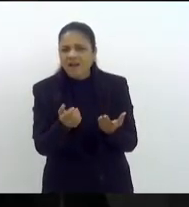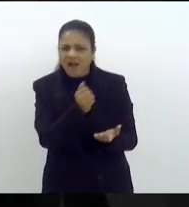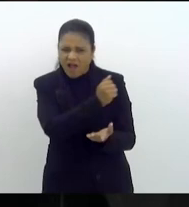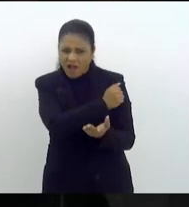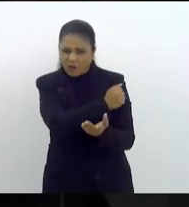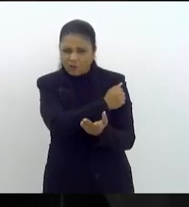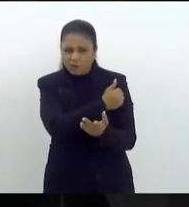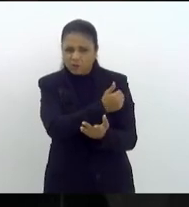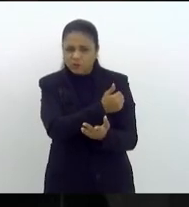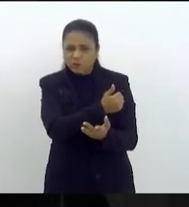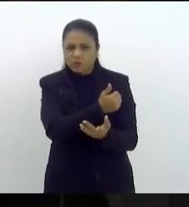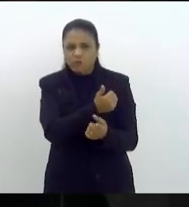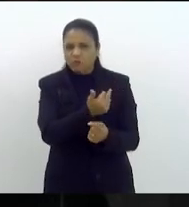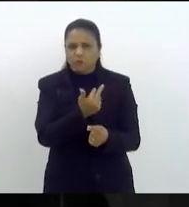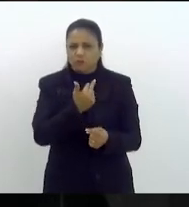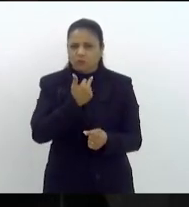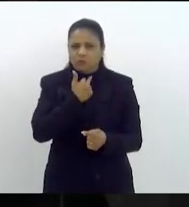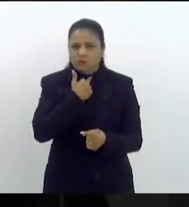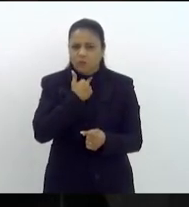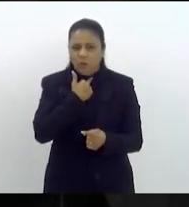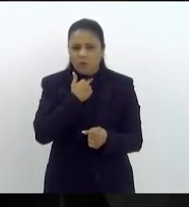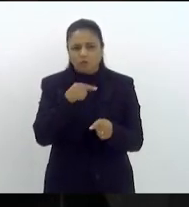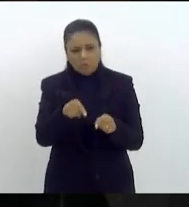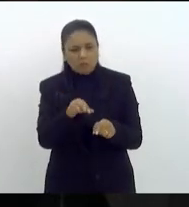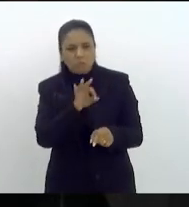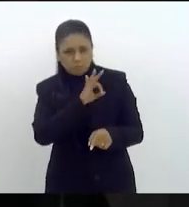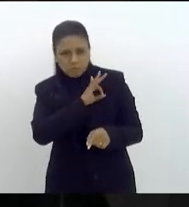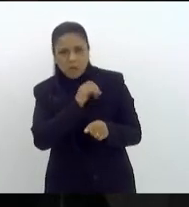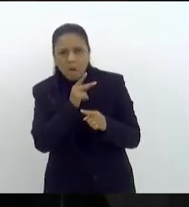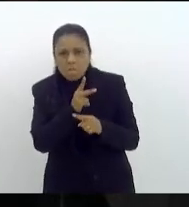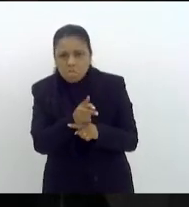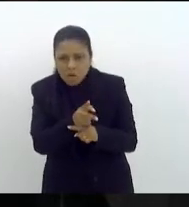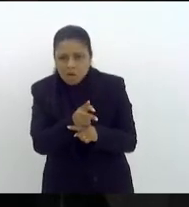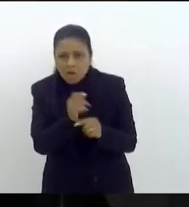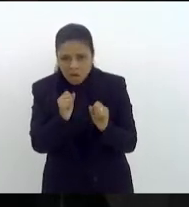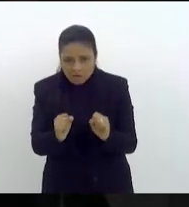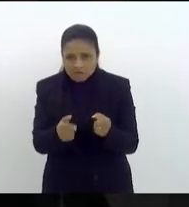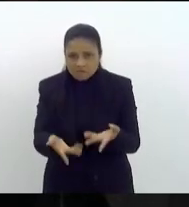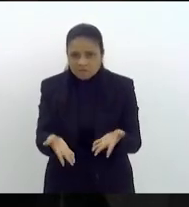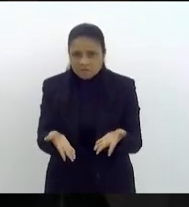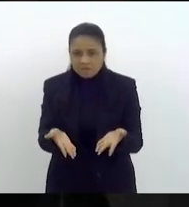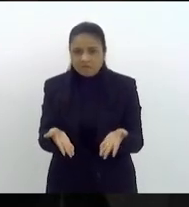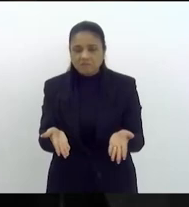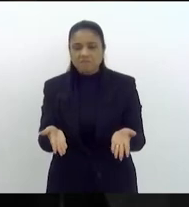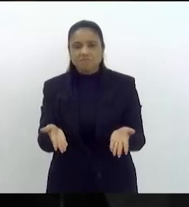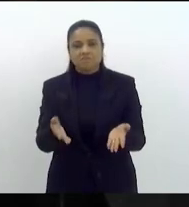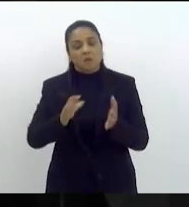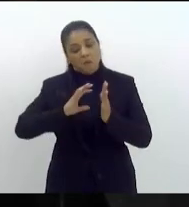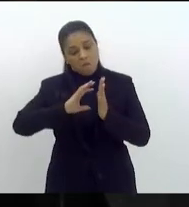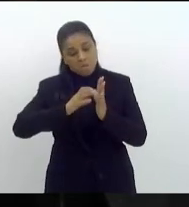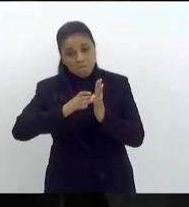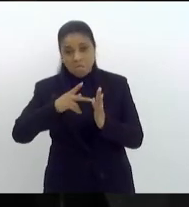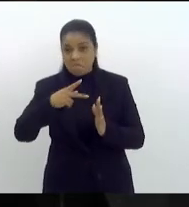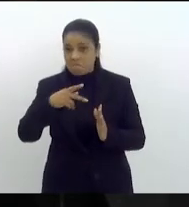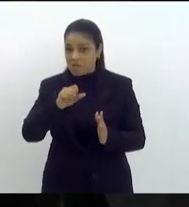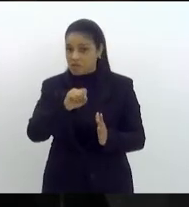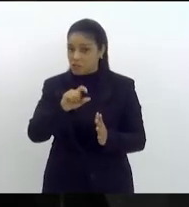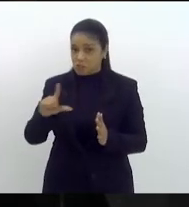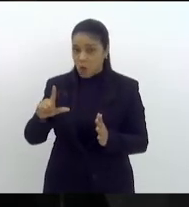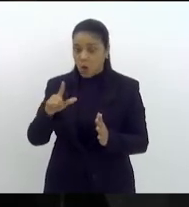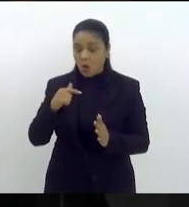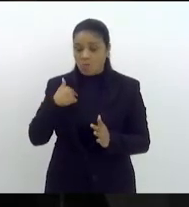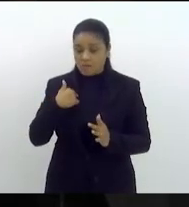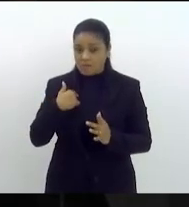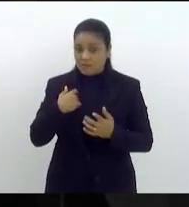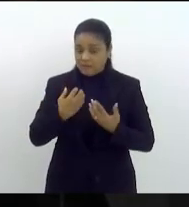Deputado me quando algum deputado do pessoal me tirar do sério Aliás o pessoal costuma me tirar do sério mas mantém